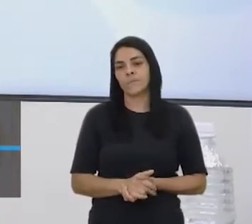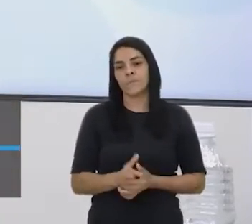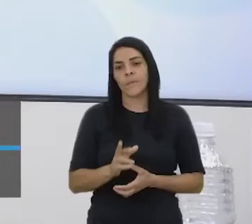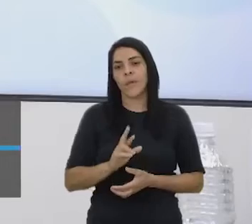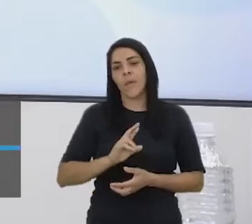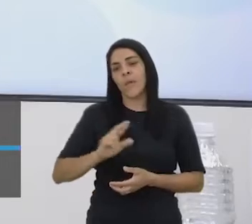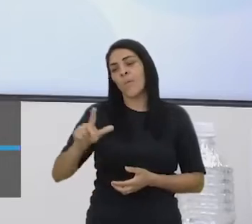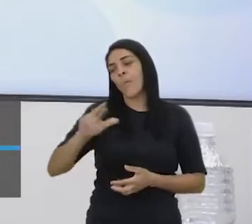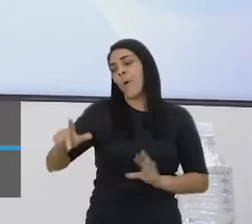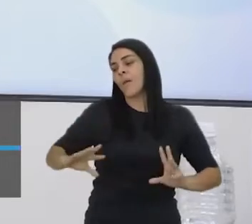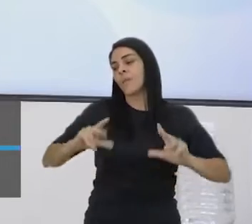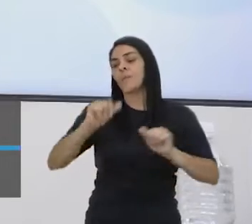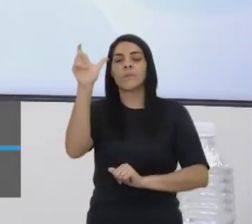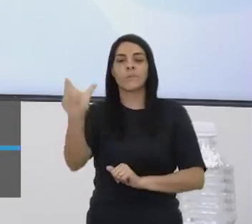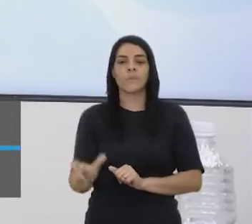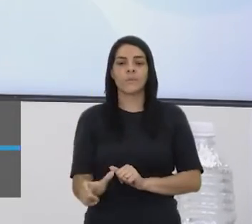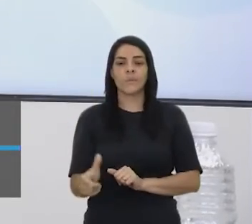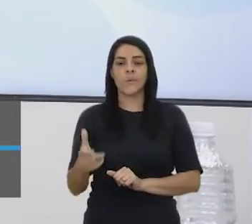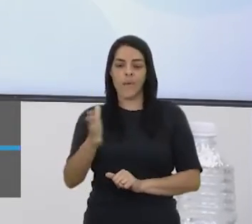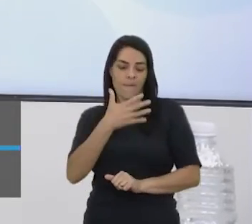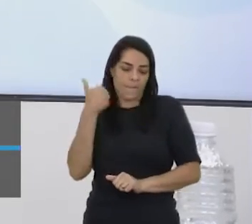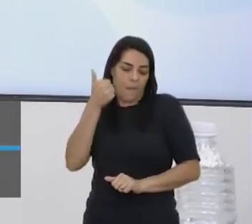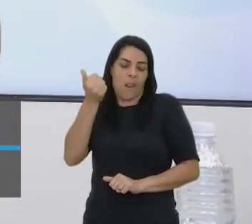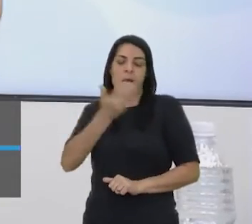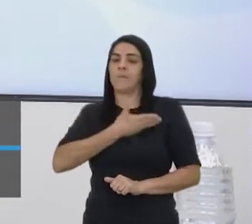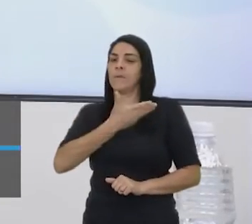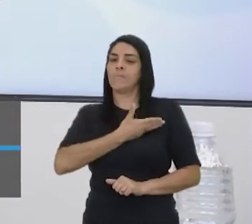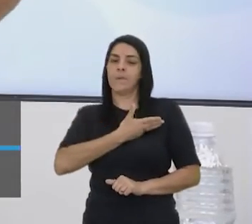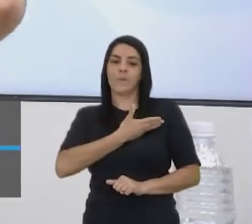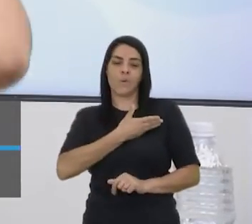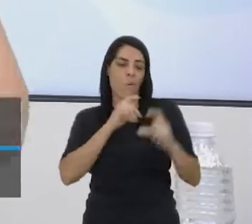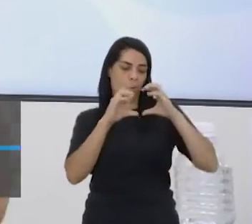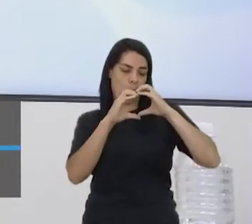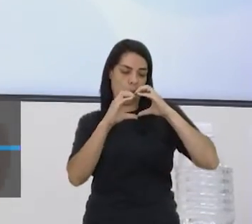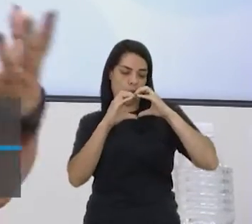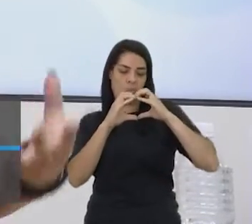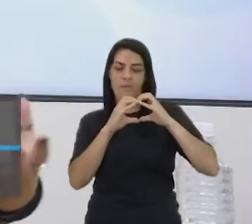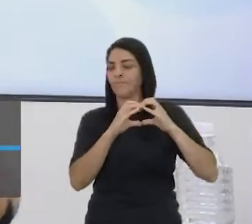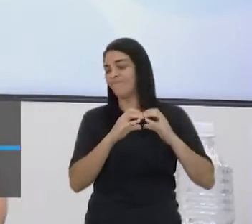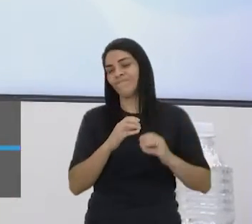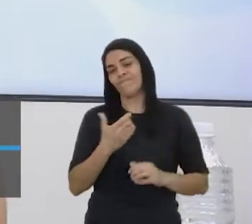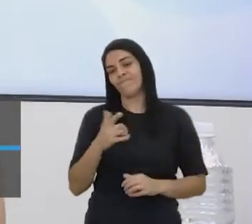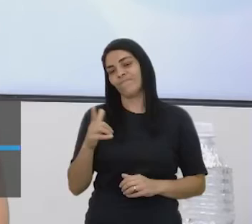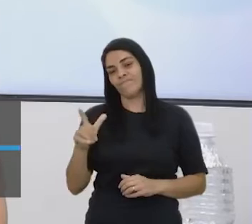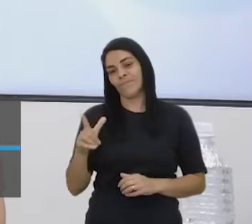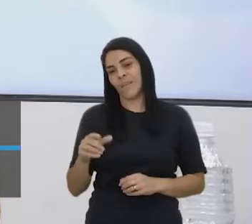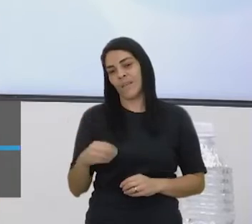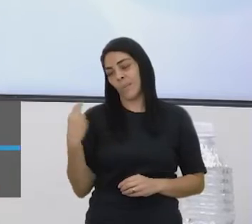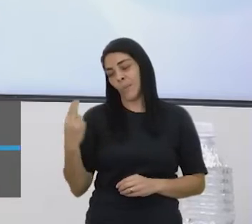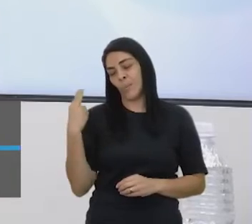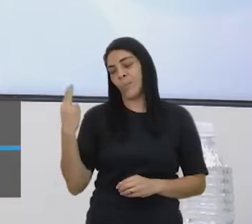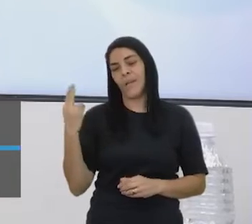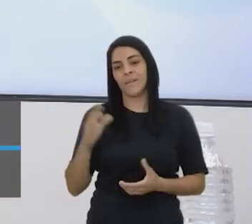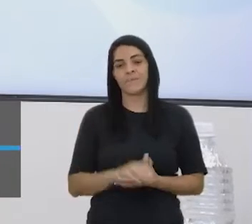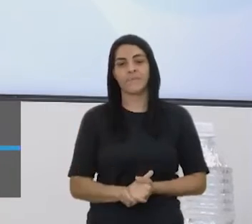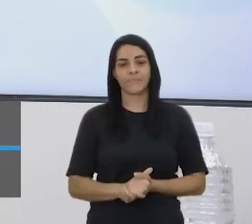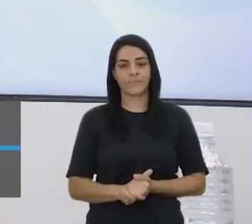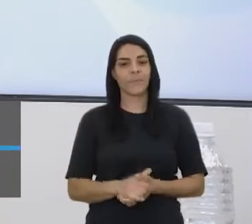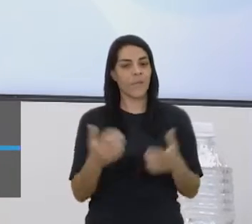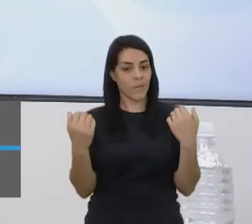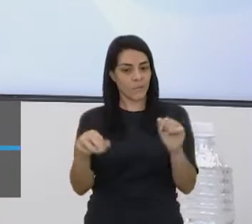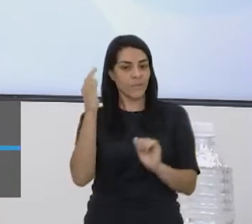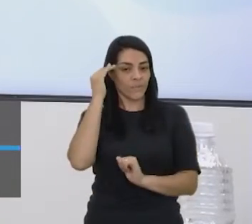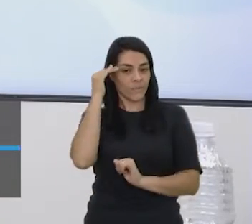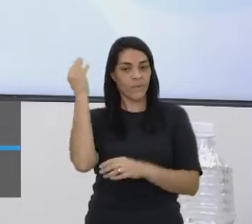forever assim coraçãozinho coreano best friends forever isso não vai acontecer com todo mundo e eu tenho saber